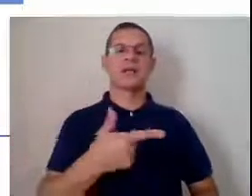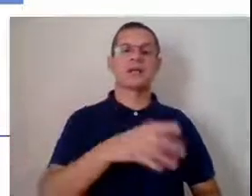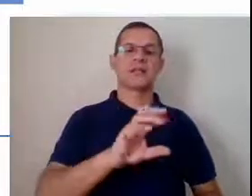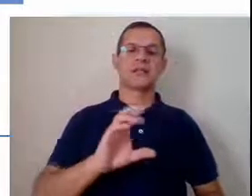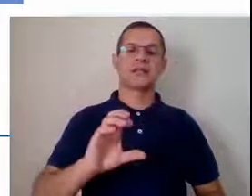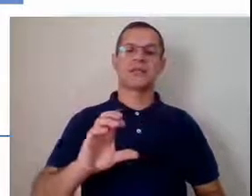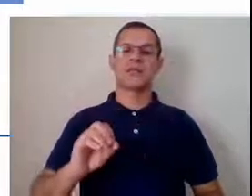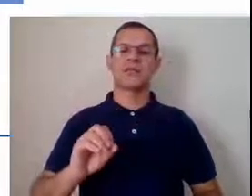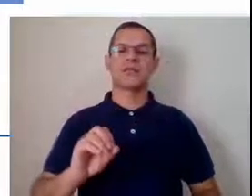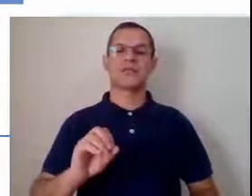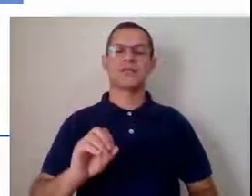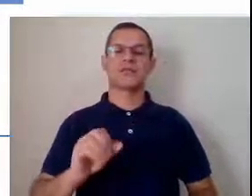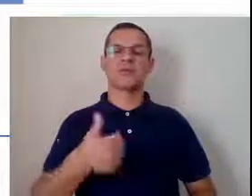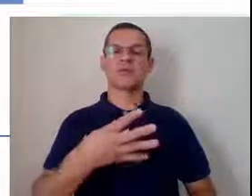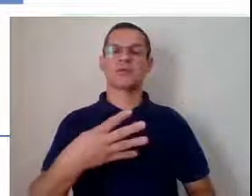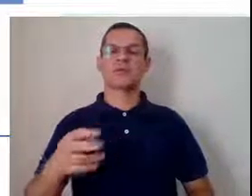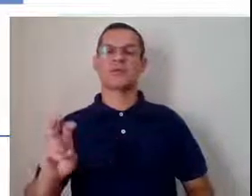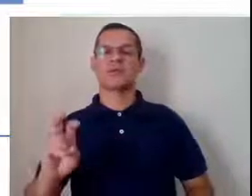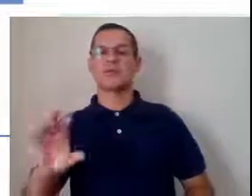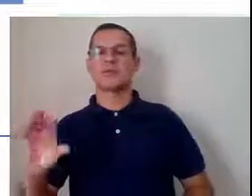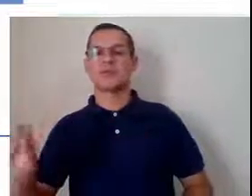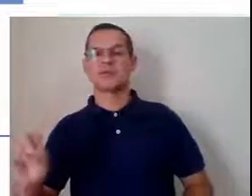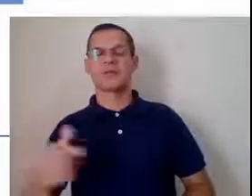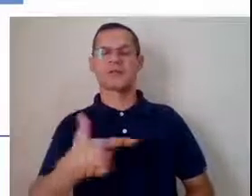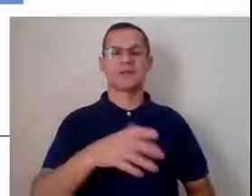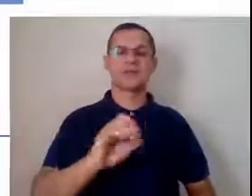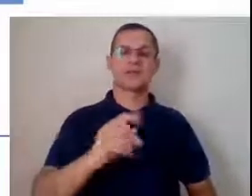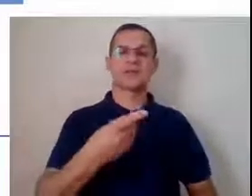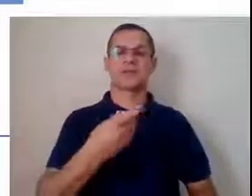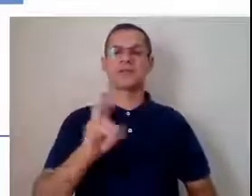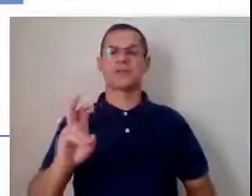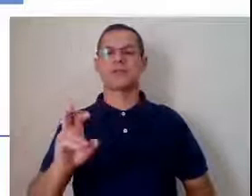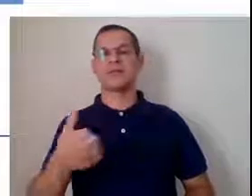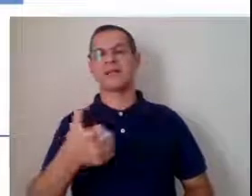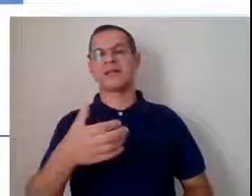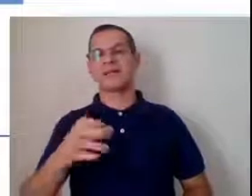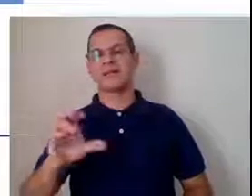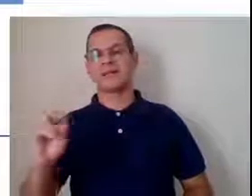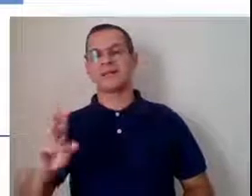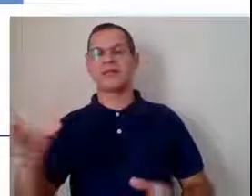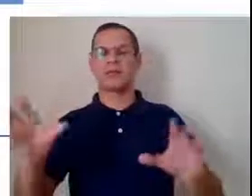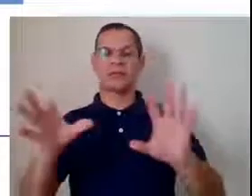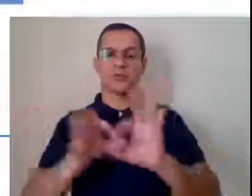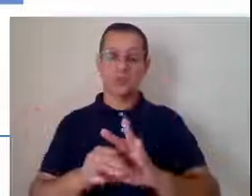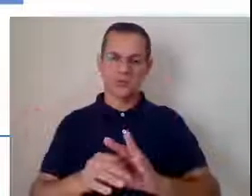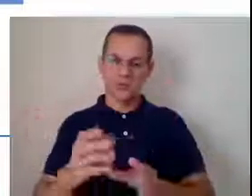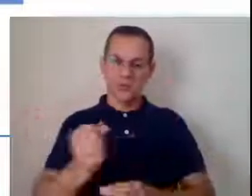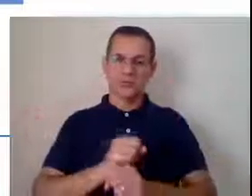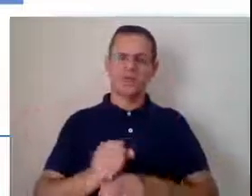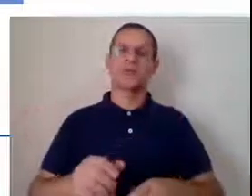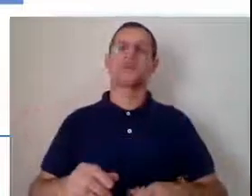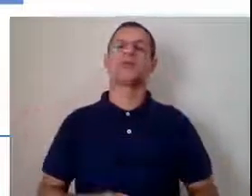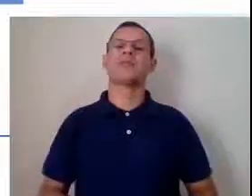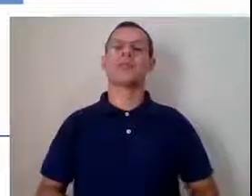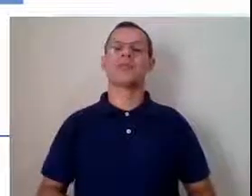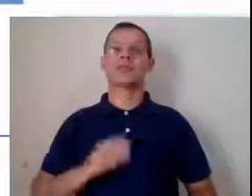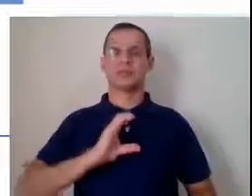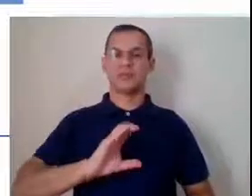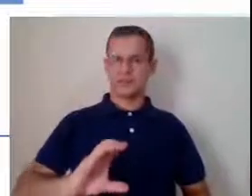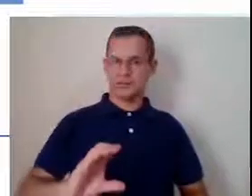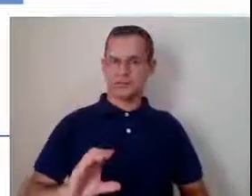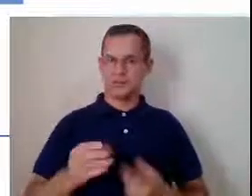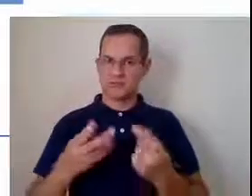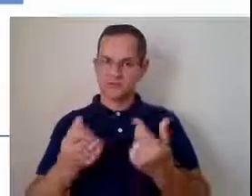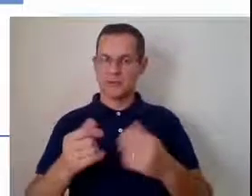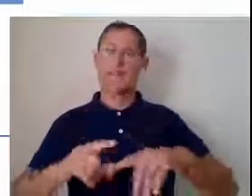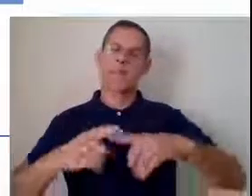2015, R$600. Então, estou fazendo aqui a relação, ó, do ano com o que foi investido,